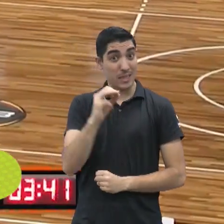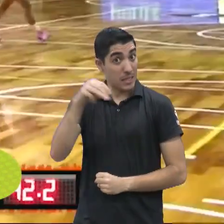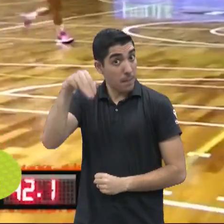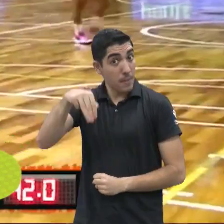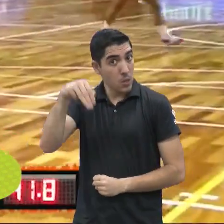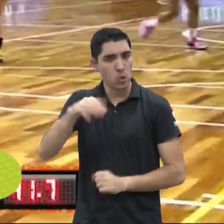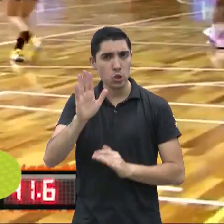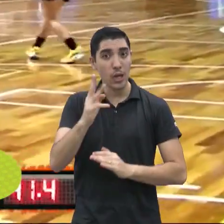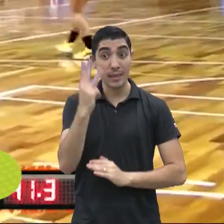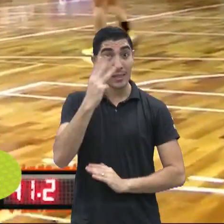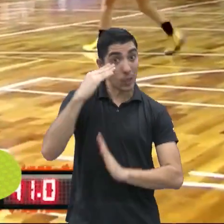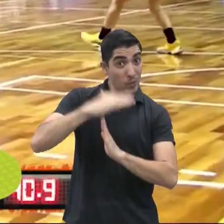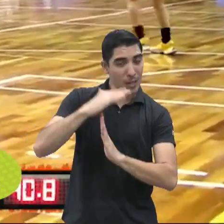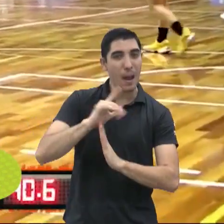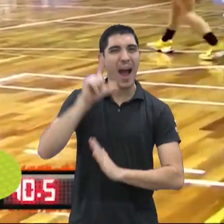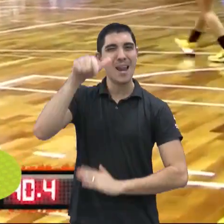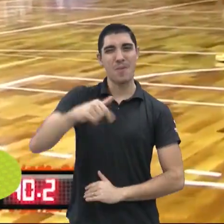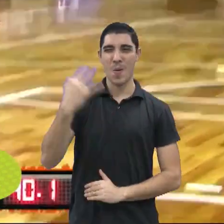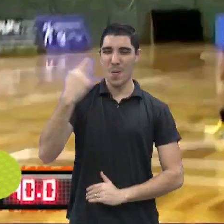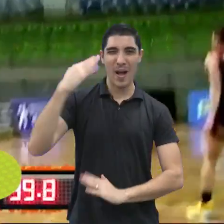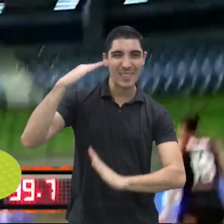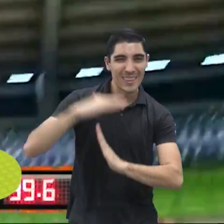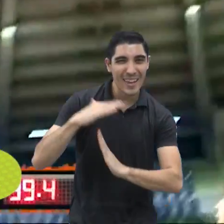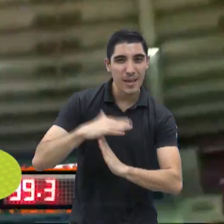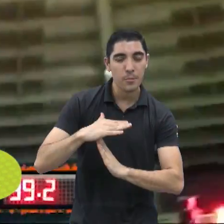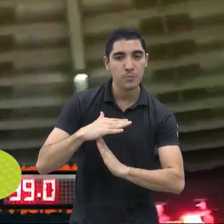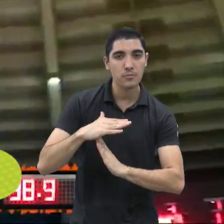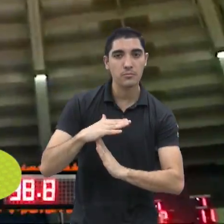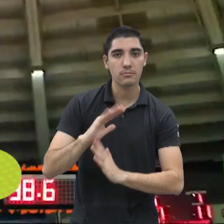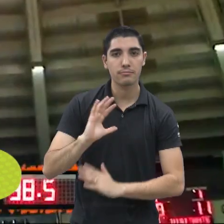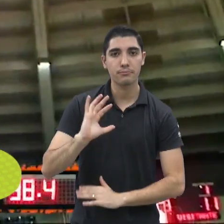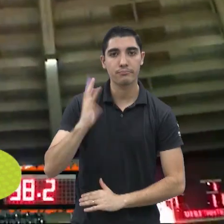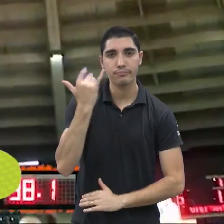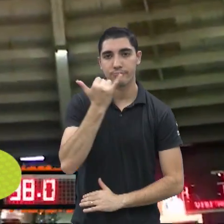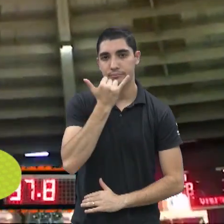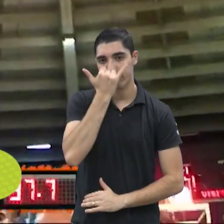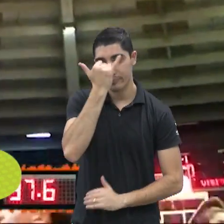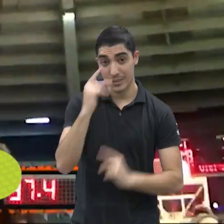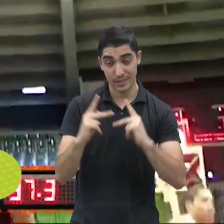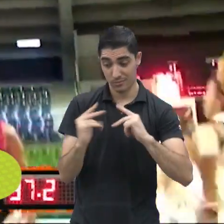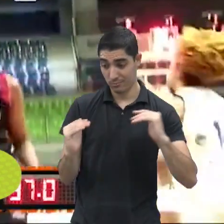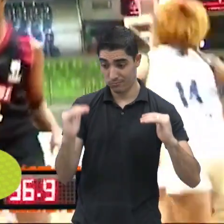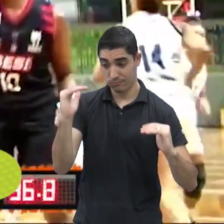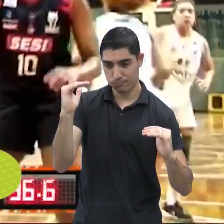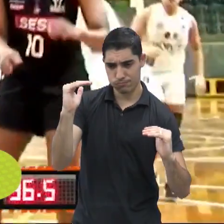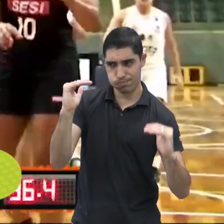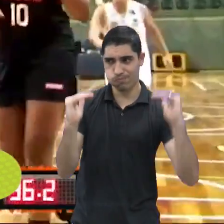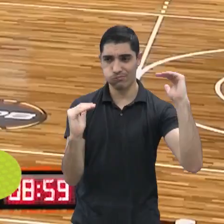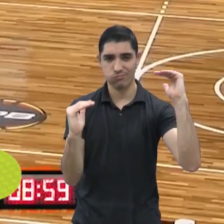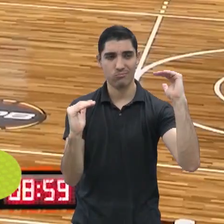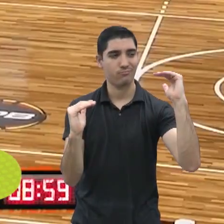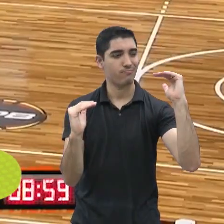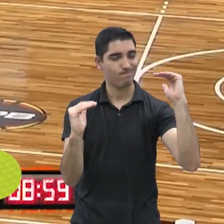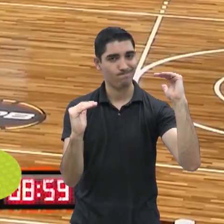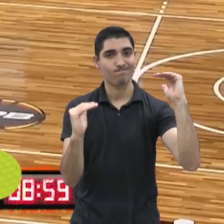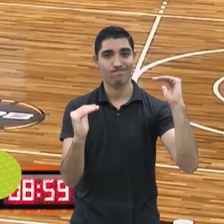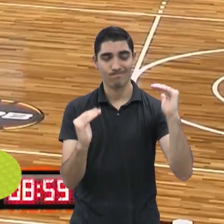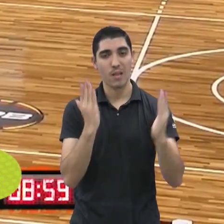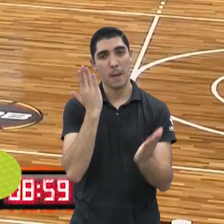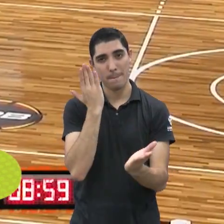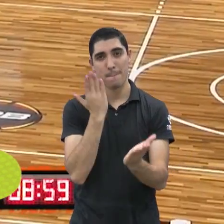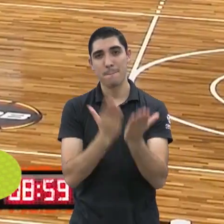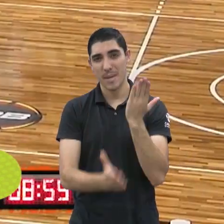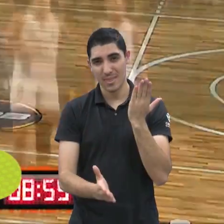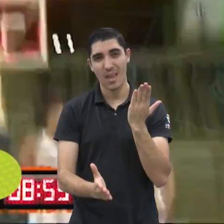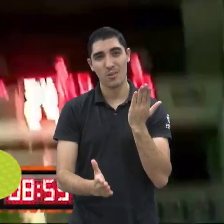partida. Só que no último período, o São José tomou a virada doída, dolorosa, perdeu os últimos 10